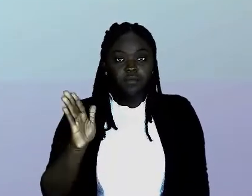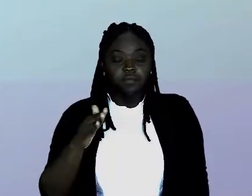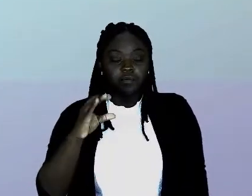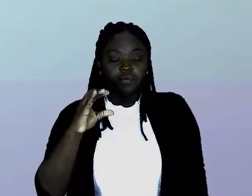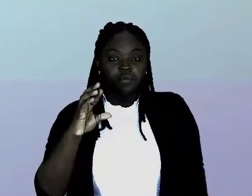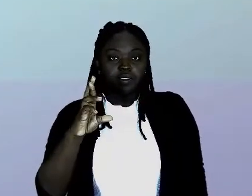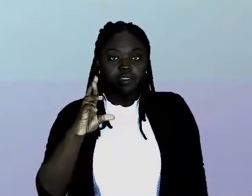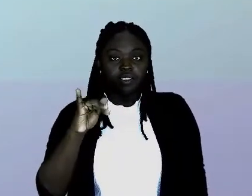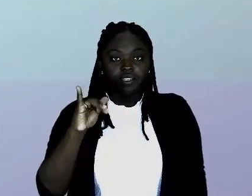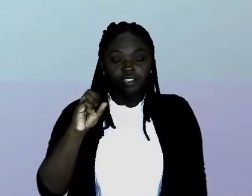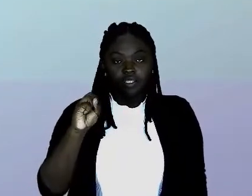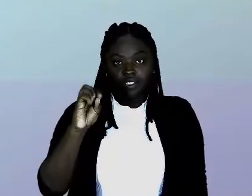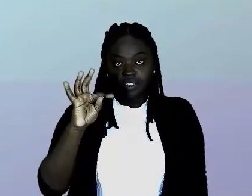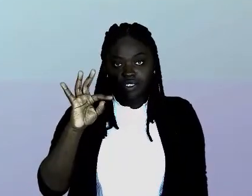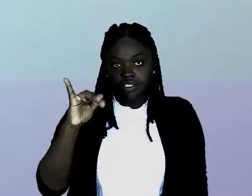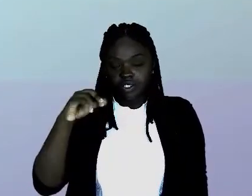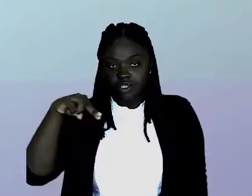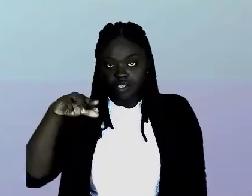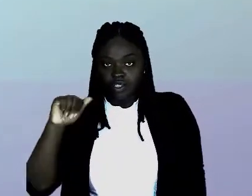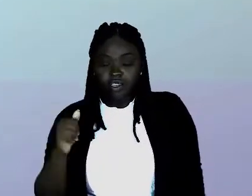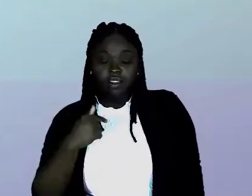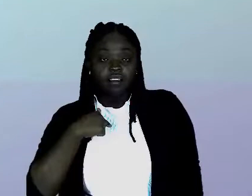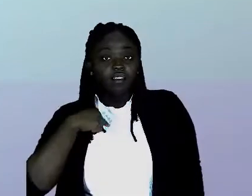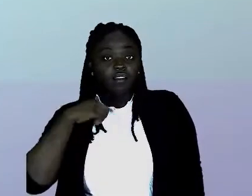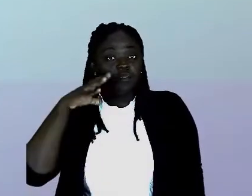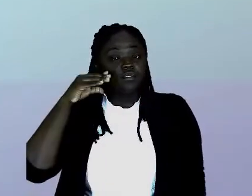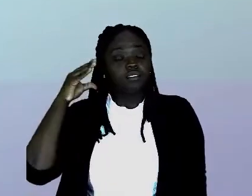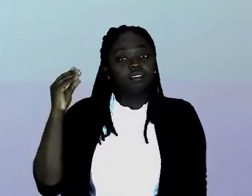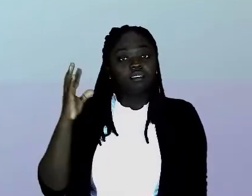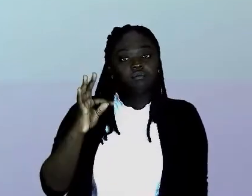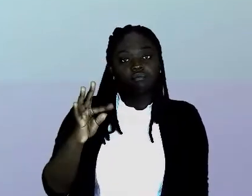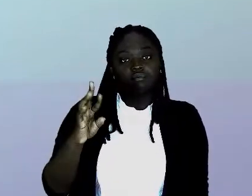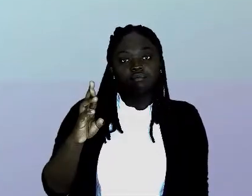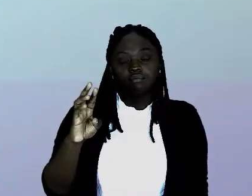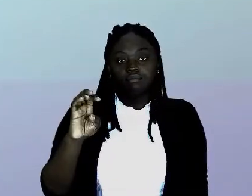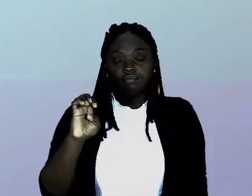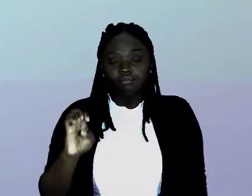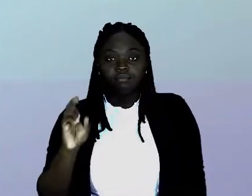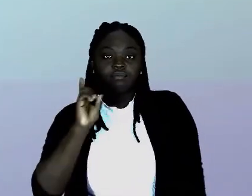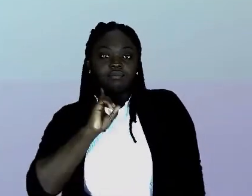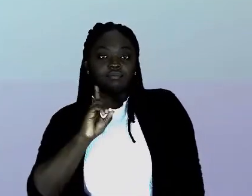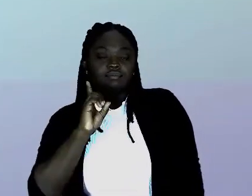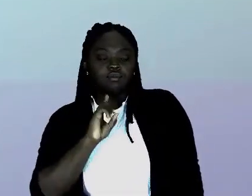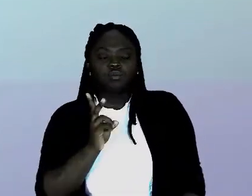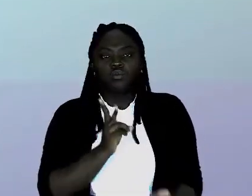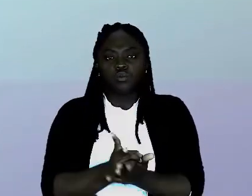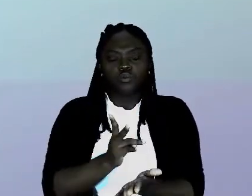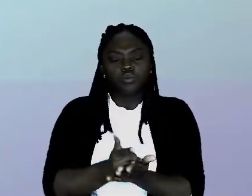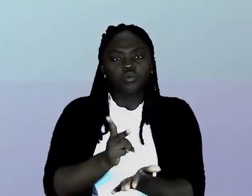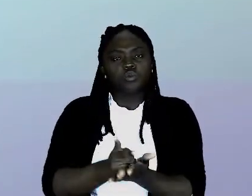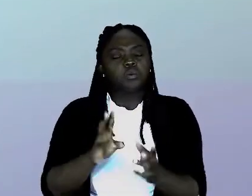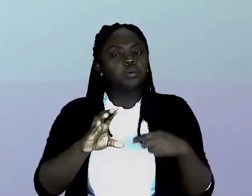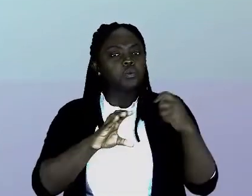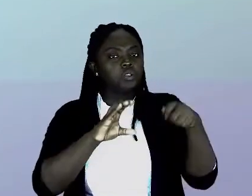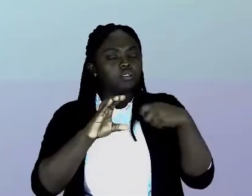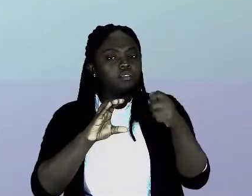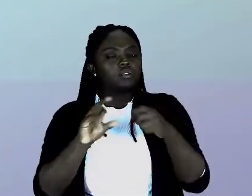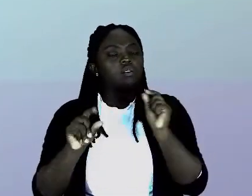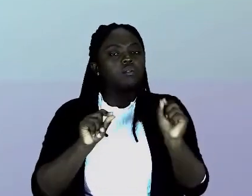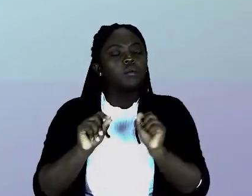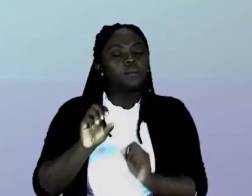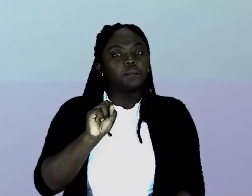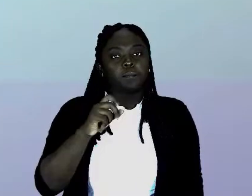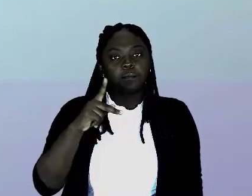servidora do TRE-MG e vamos dar continuidade à série de vídeos sobre o